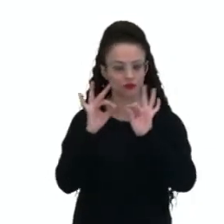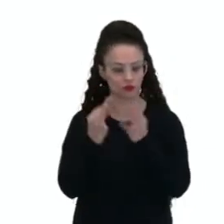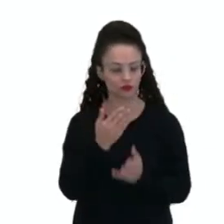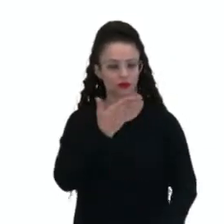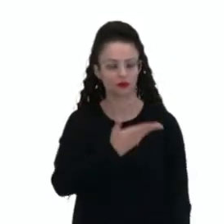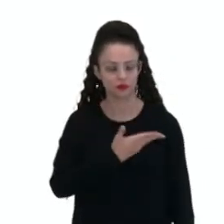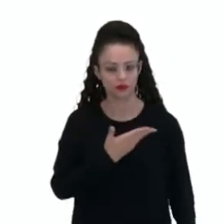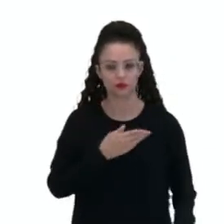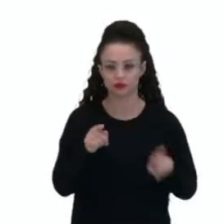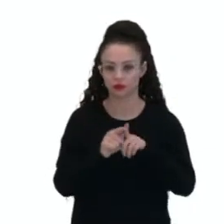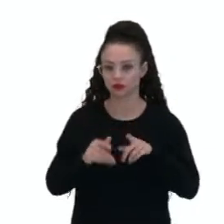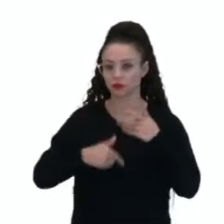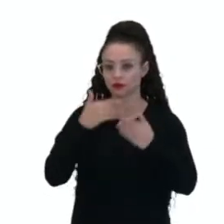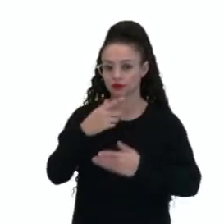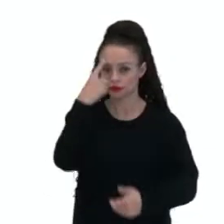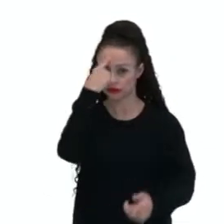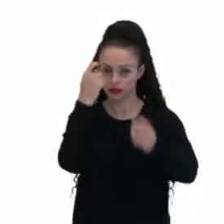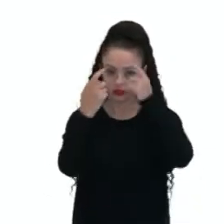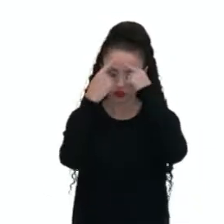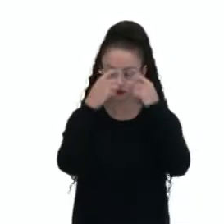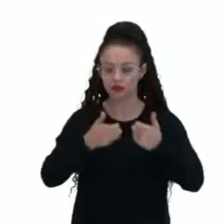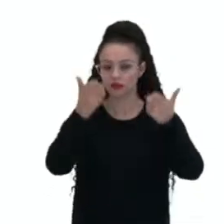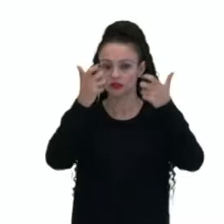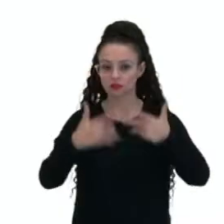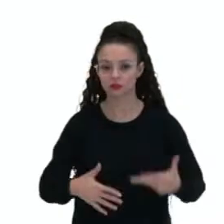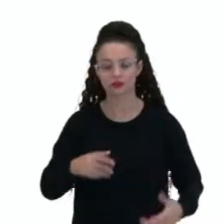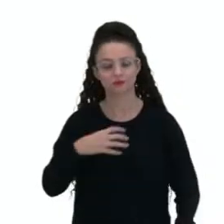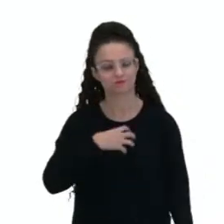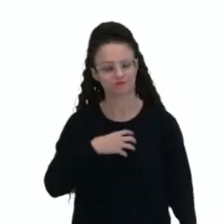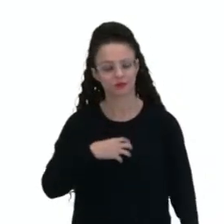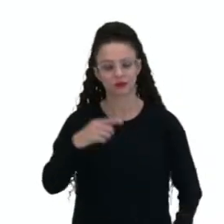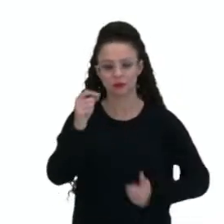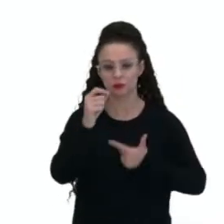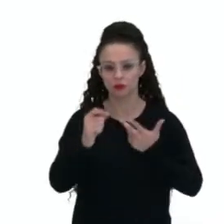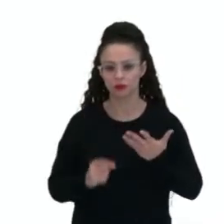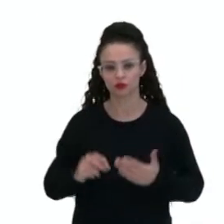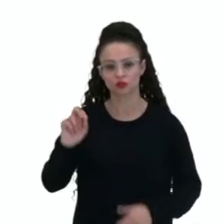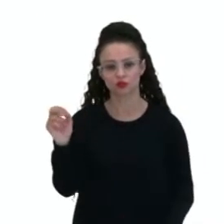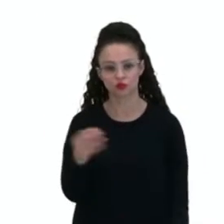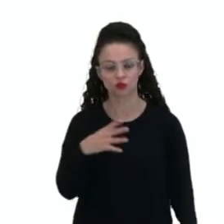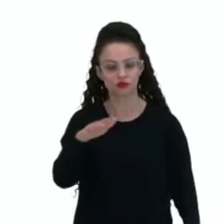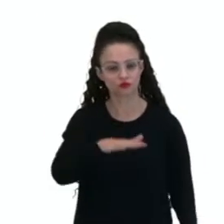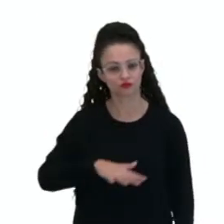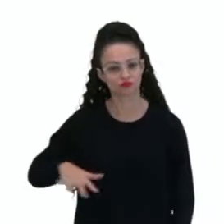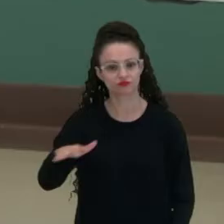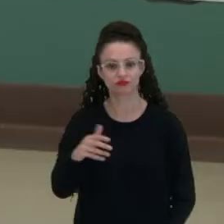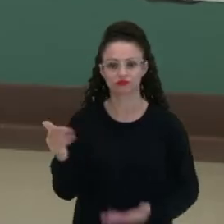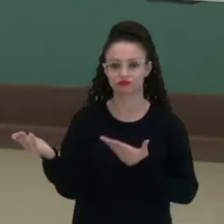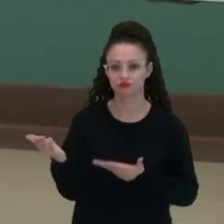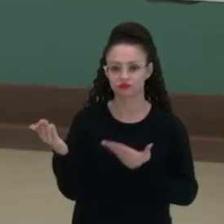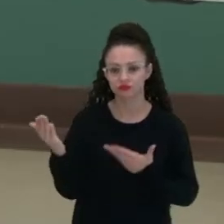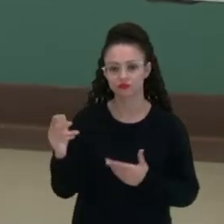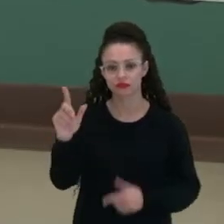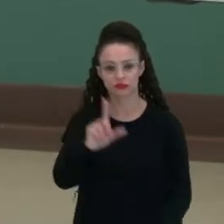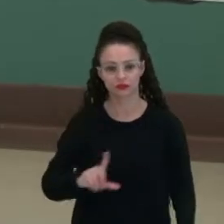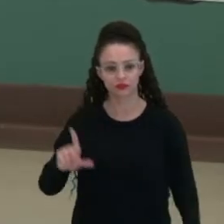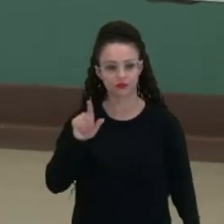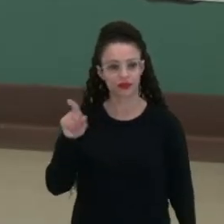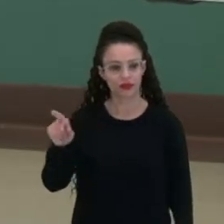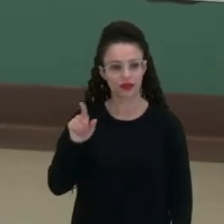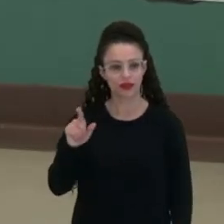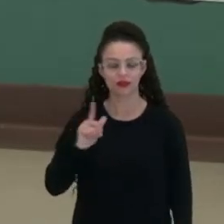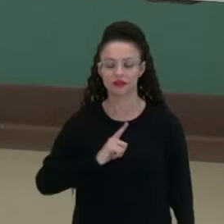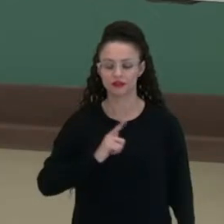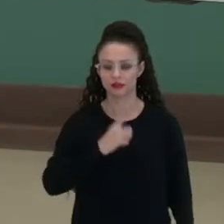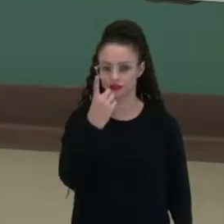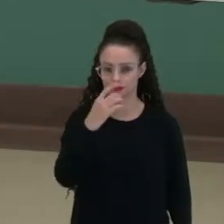no processo criativo e relata impressões sobre a nova geração literária. A autora de 19